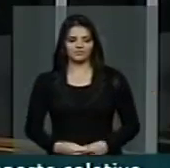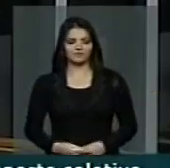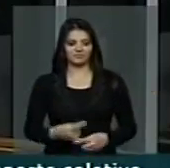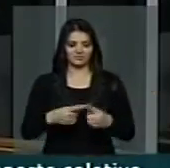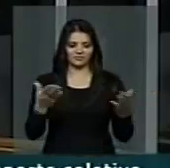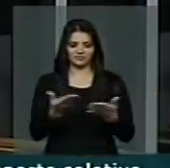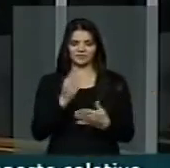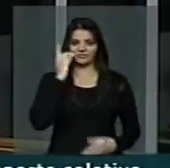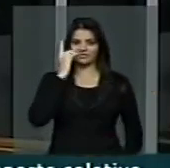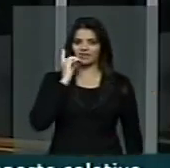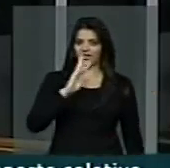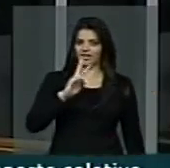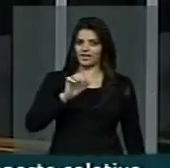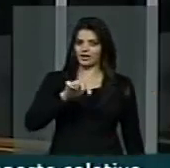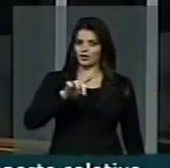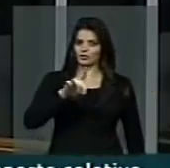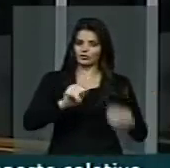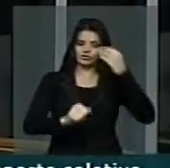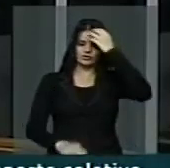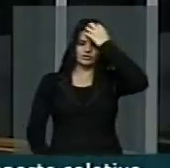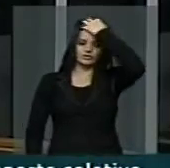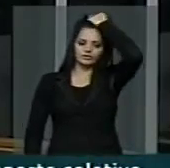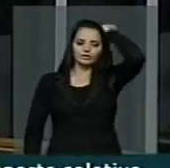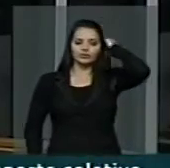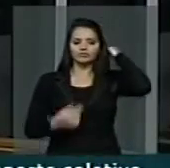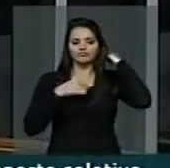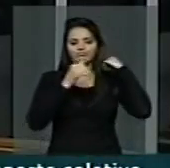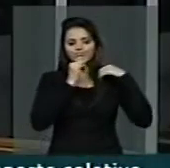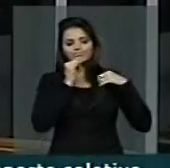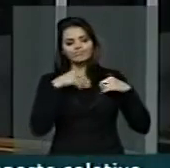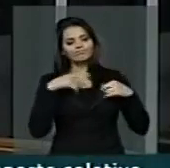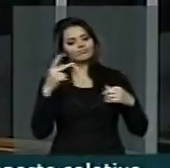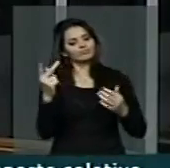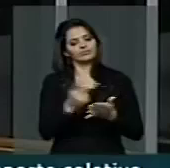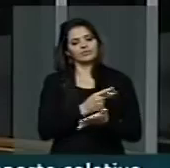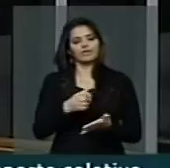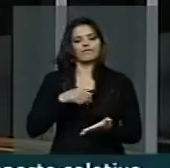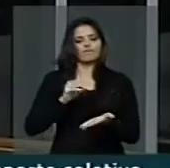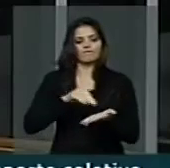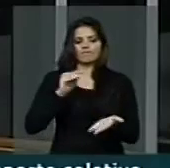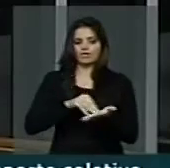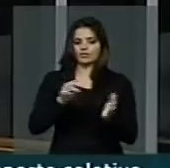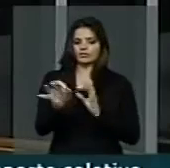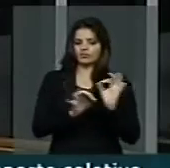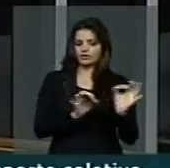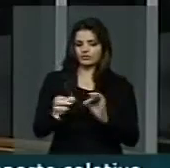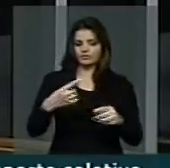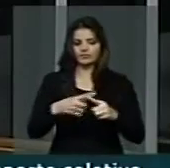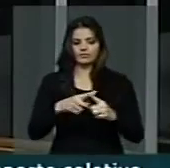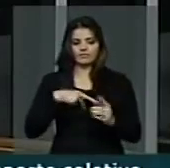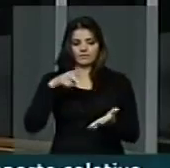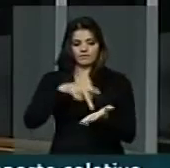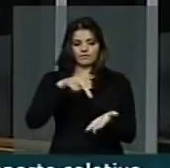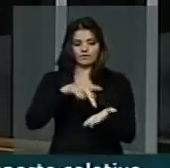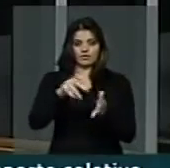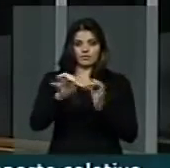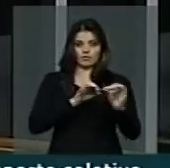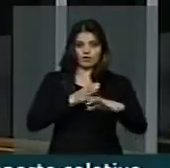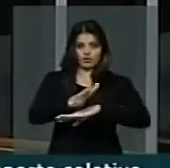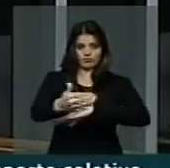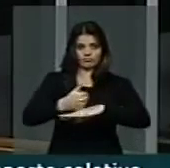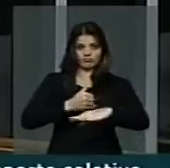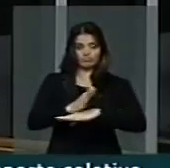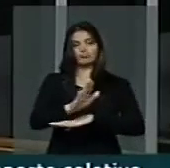deputada Erundina, infelizmente, colhemos os frutos da falta de planejamento, de uma verdadeira crise de mobilidade